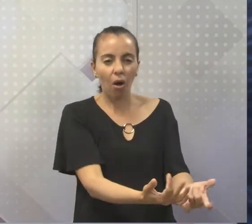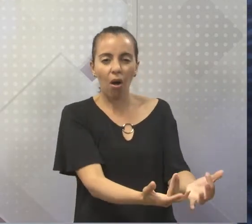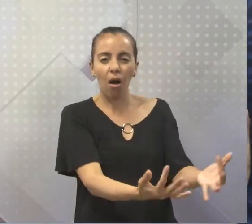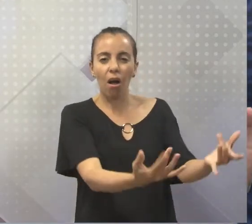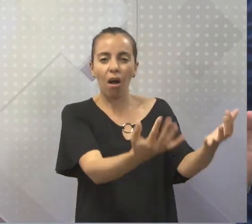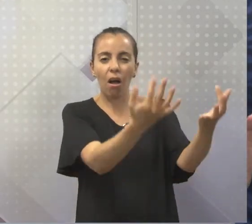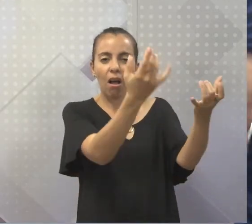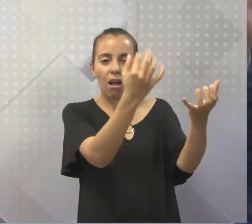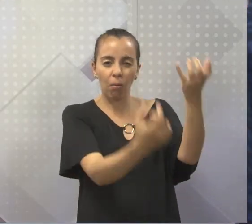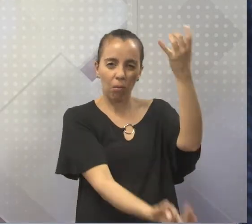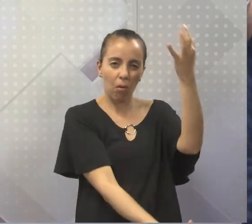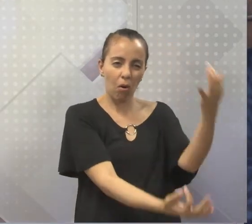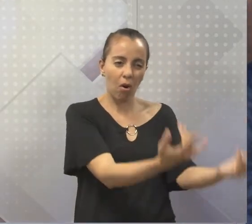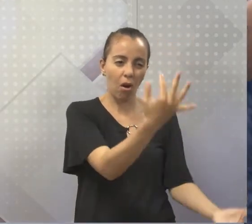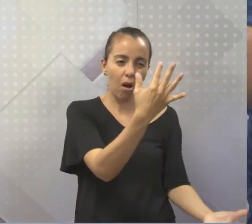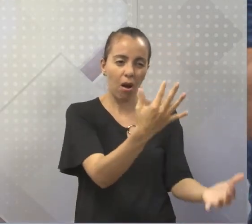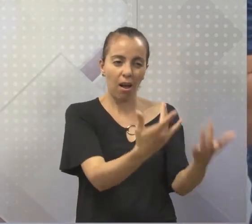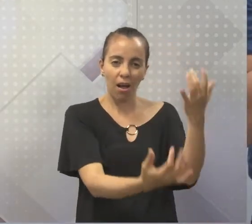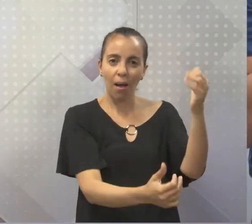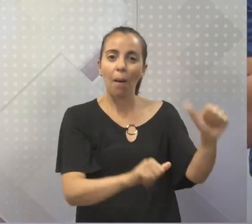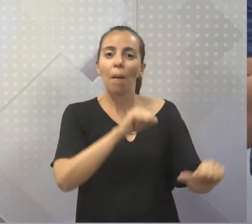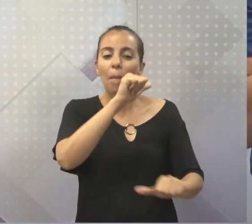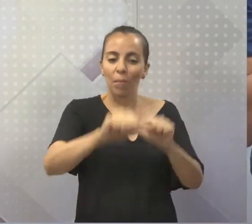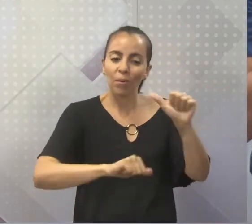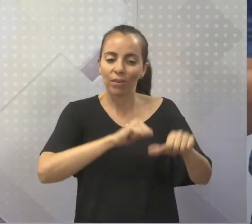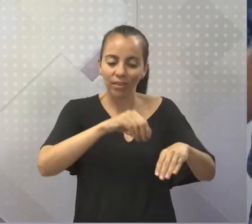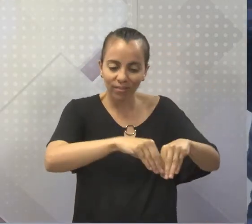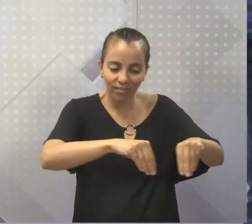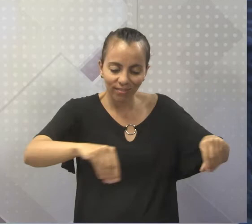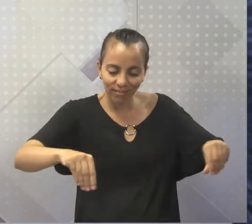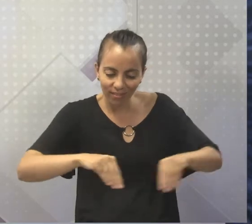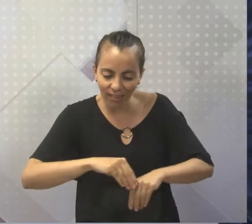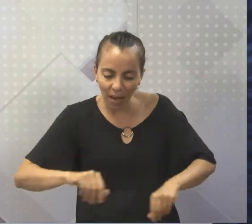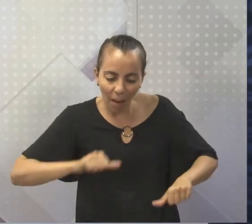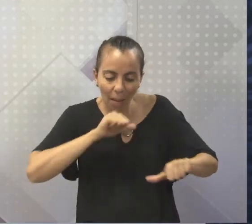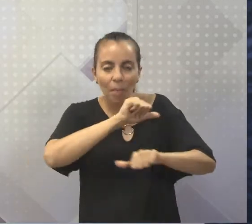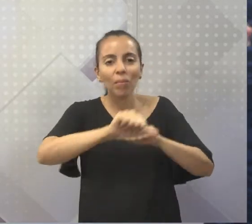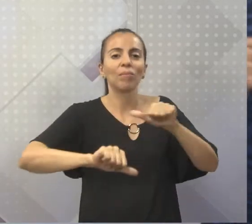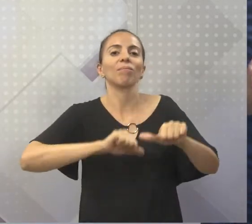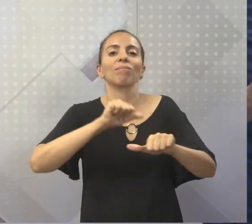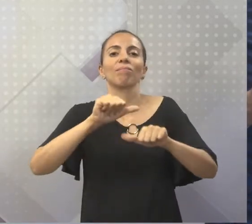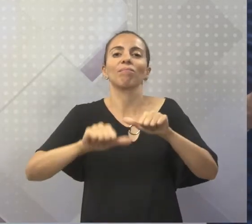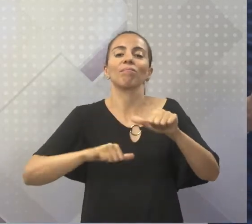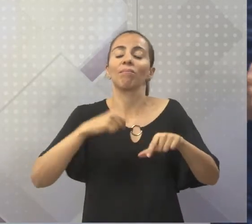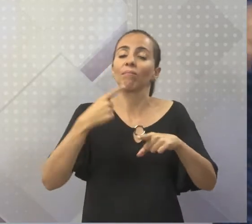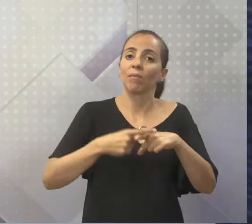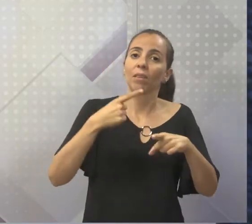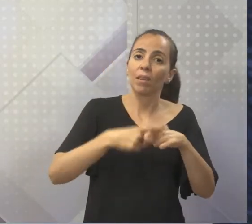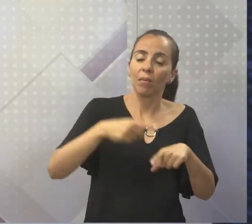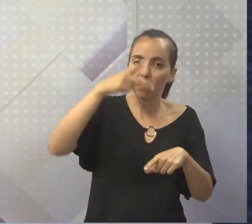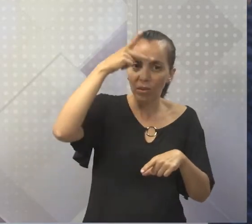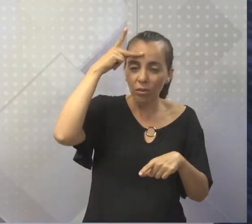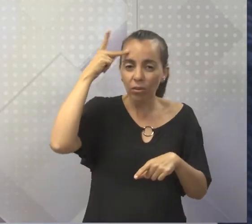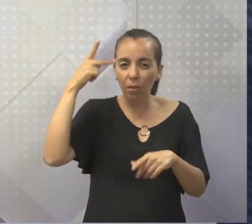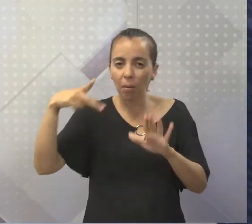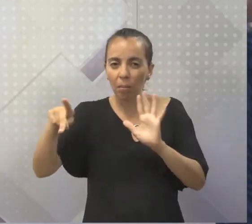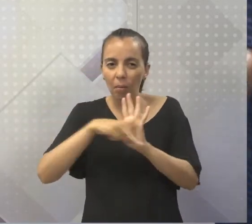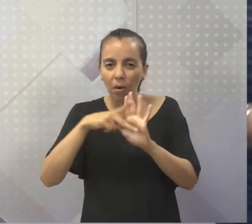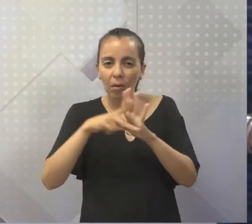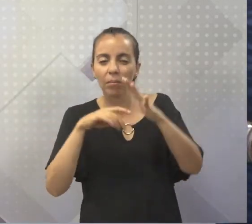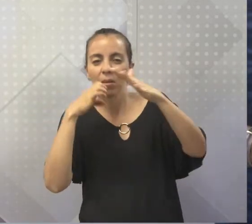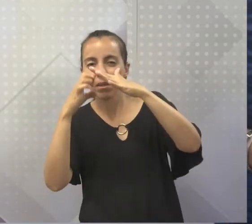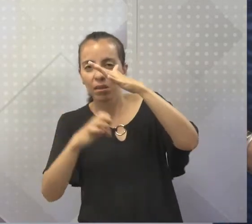aí muda o terreno e coloca pastro o devedor É fazendeiro ele tá preocupado